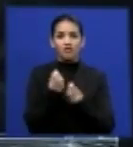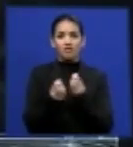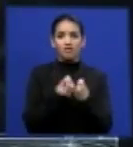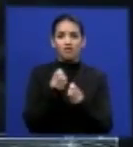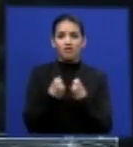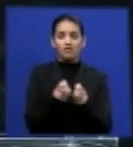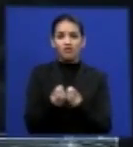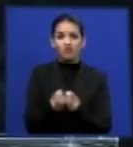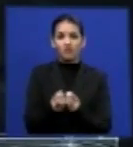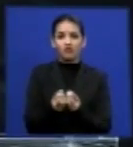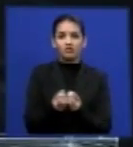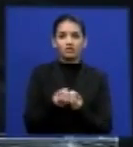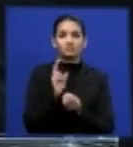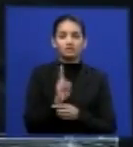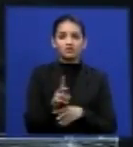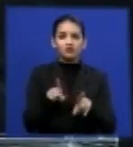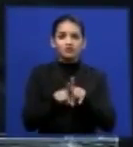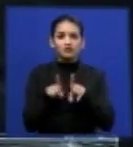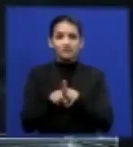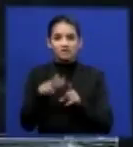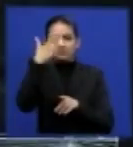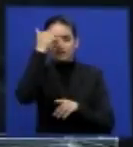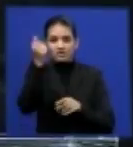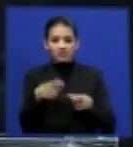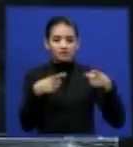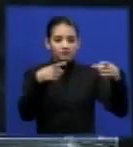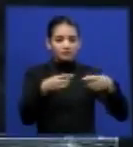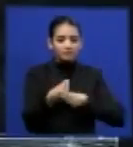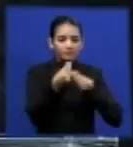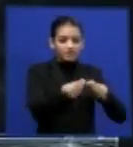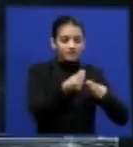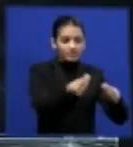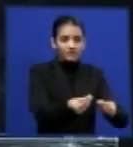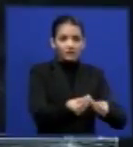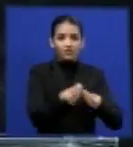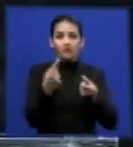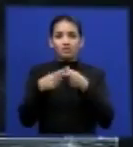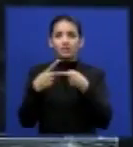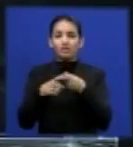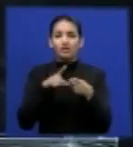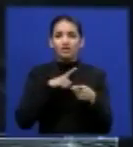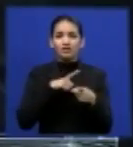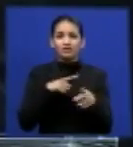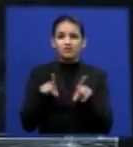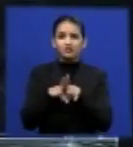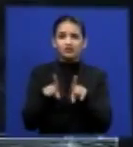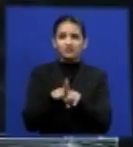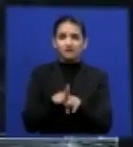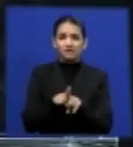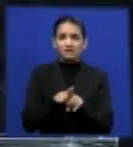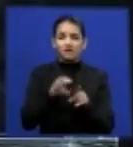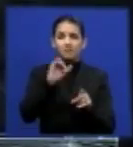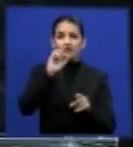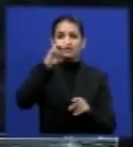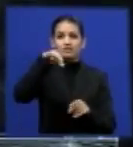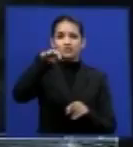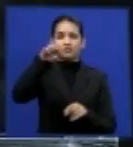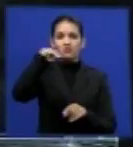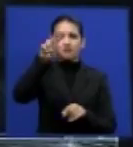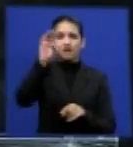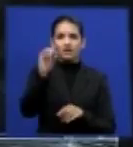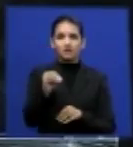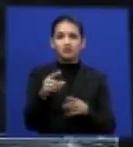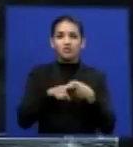as formas mais frequentes de destinação de pneus inservíveis no Brasil. É o coprocessamento em fornos do cimento para aproveitamento